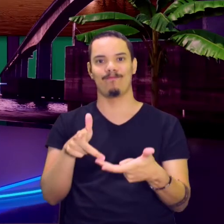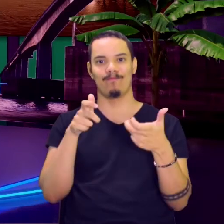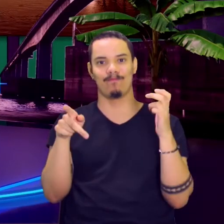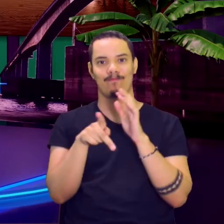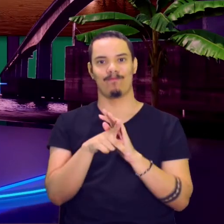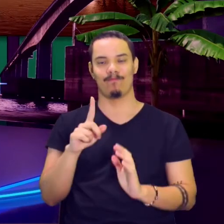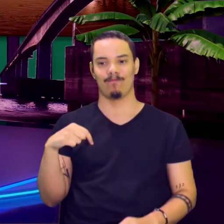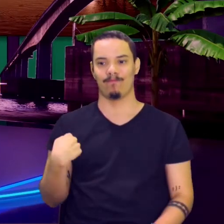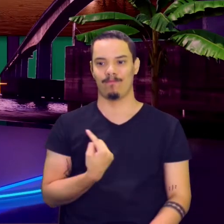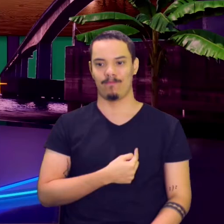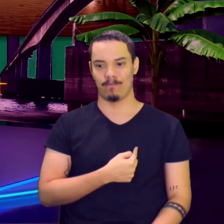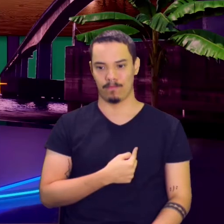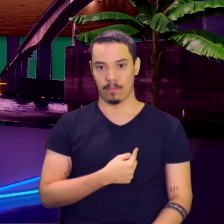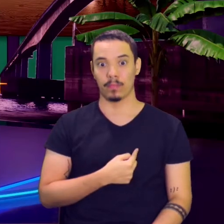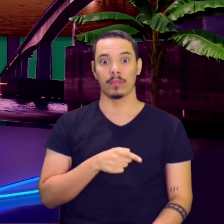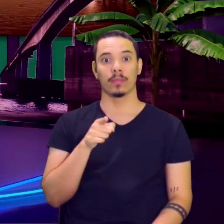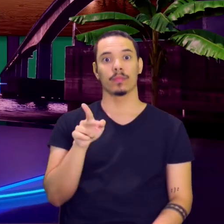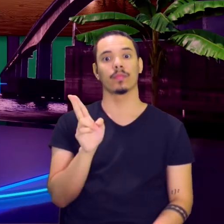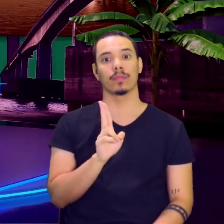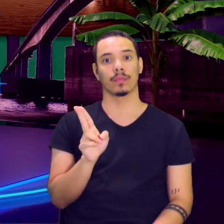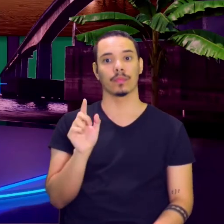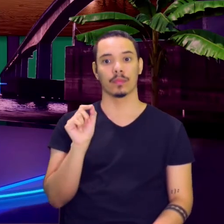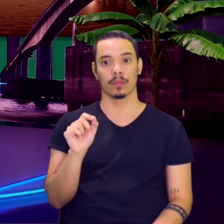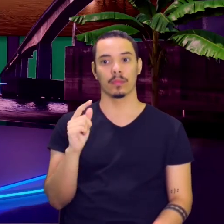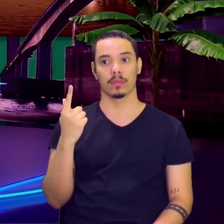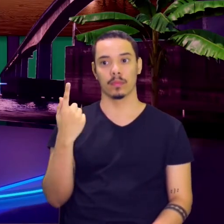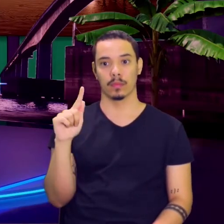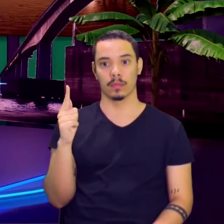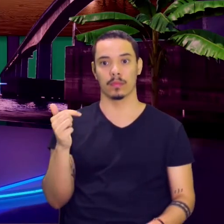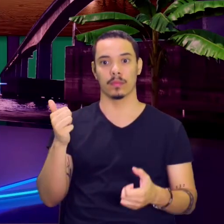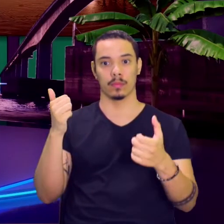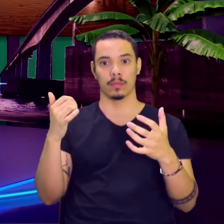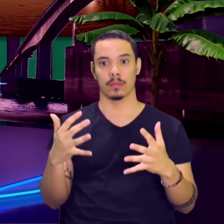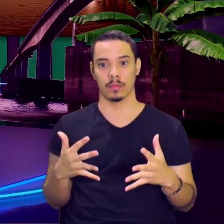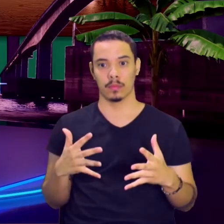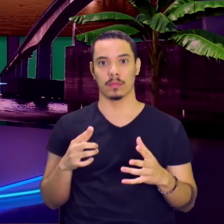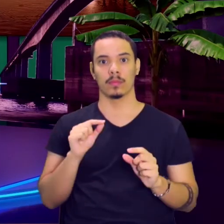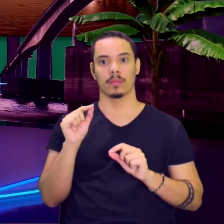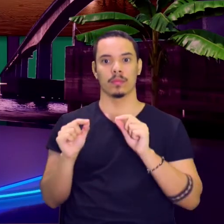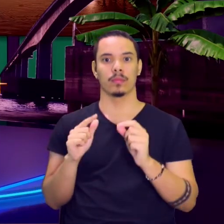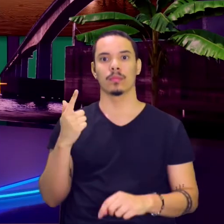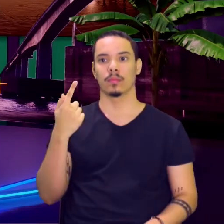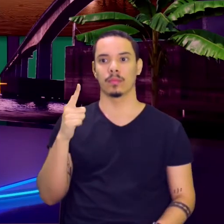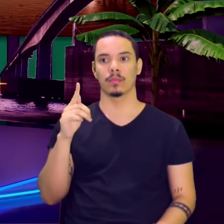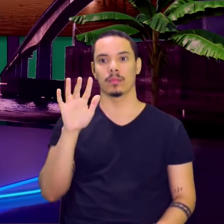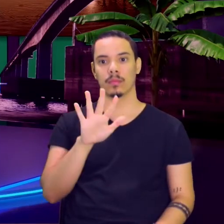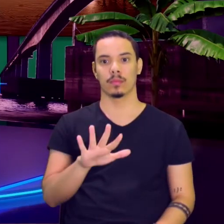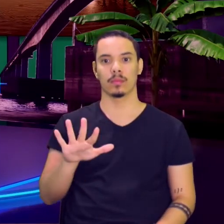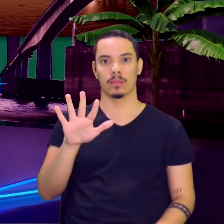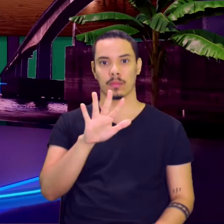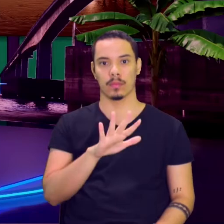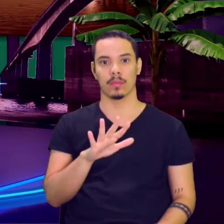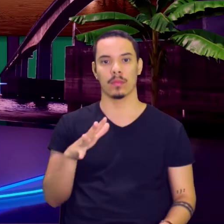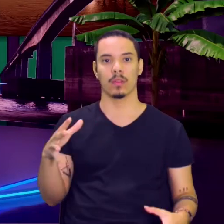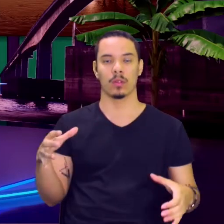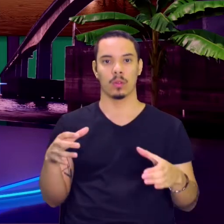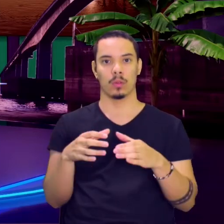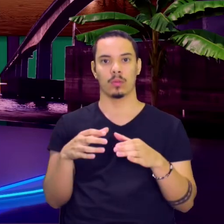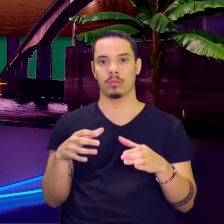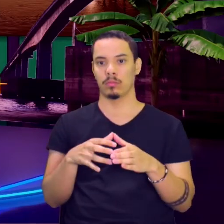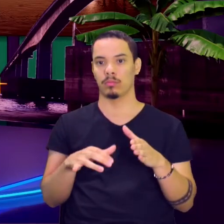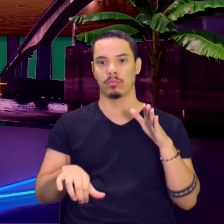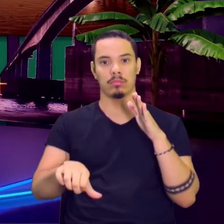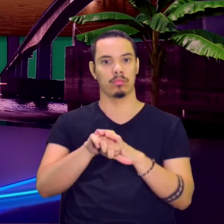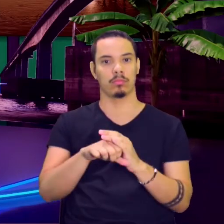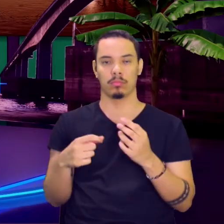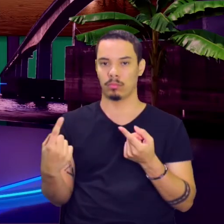Isso é grave. E são chamados, né? Eu lembrei na geografia que fala muito sobre isso, né? Na geografia geral aí, sobre redes ilegais, né? Como você acabou